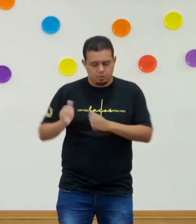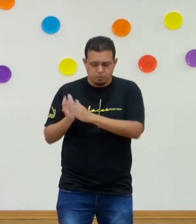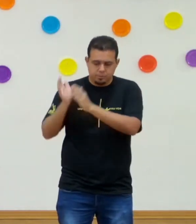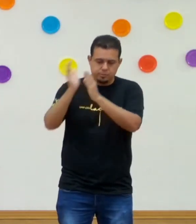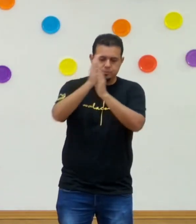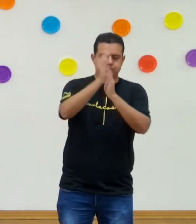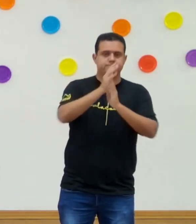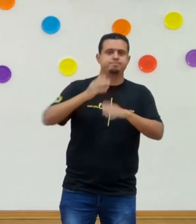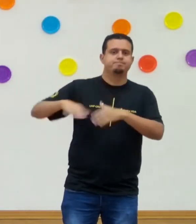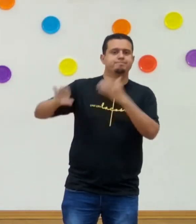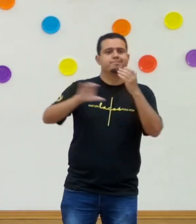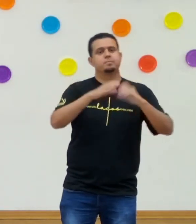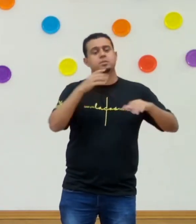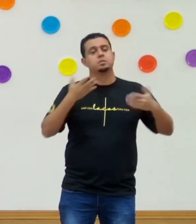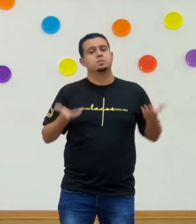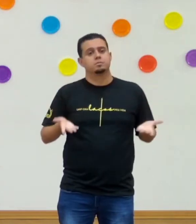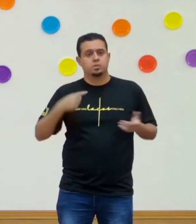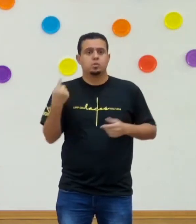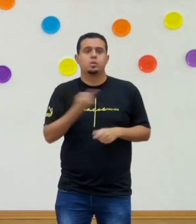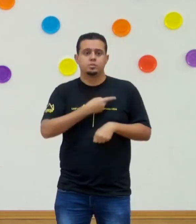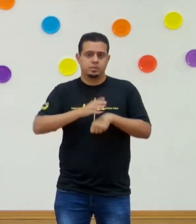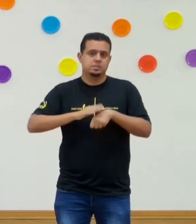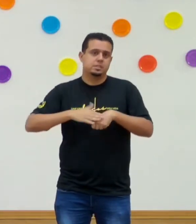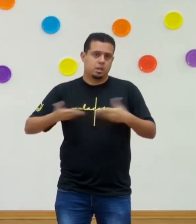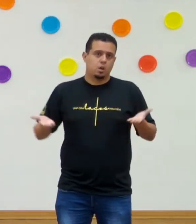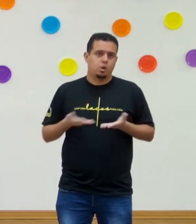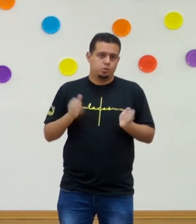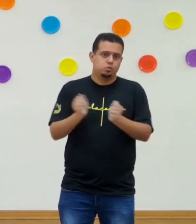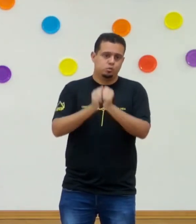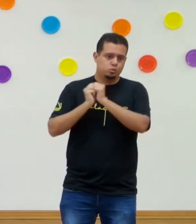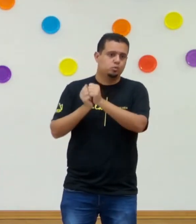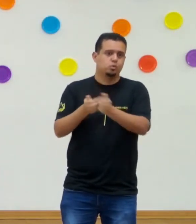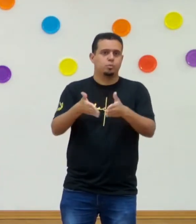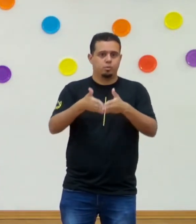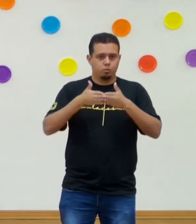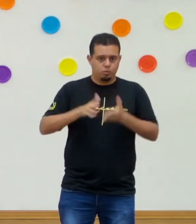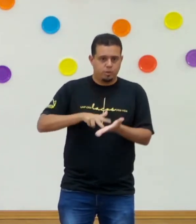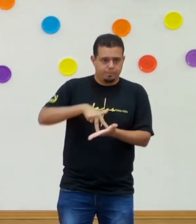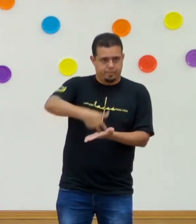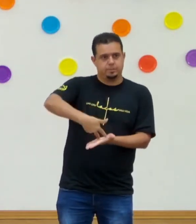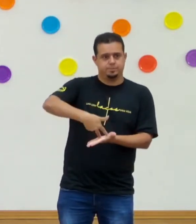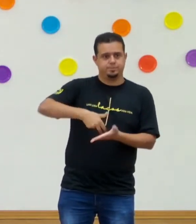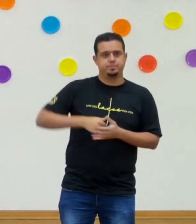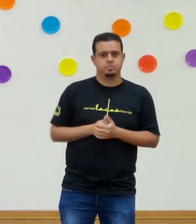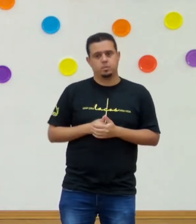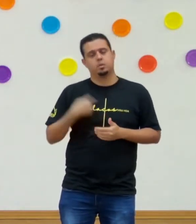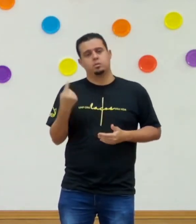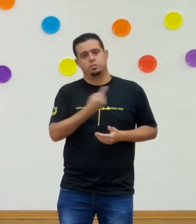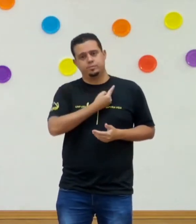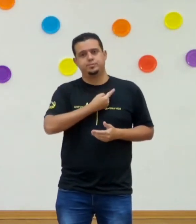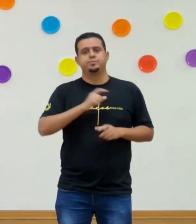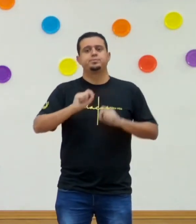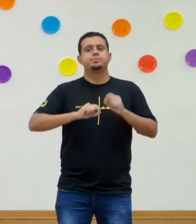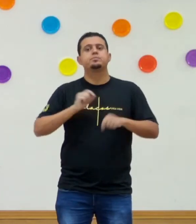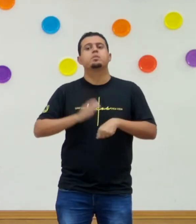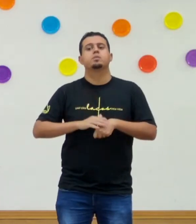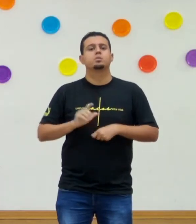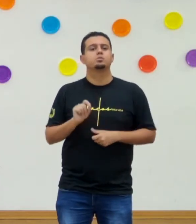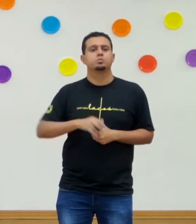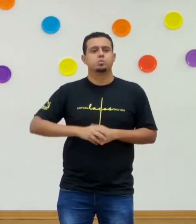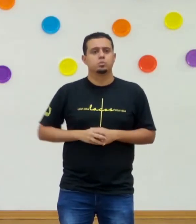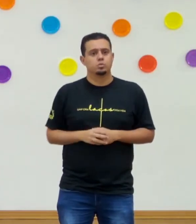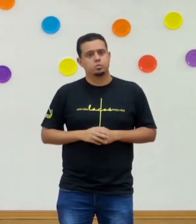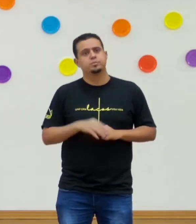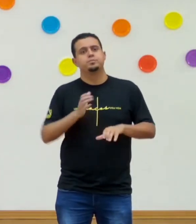E é o que nós estaremos fazendo nesse momento juntos. Então peço para que os irmãos fiquem de pé, para que nós possamos agora